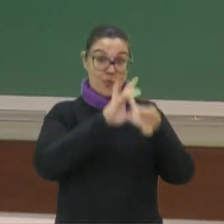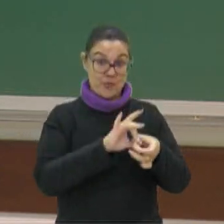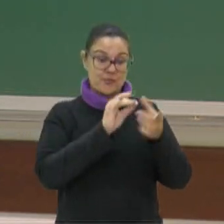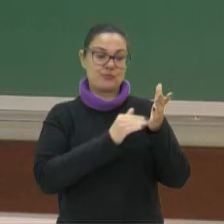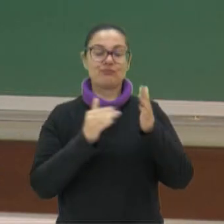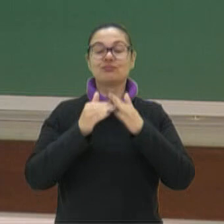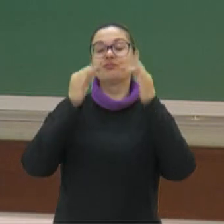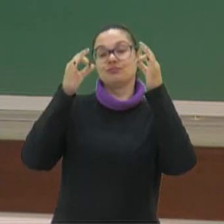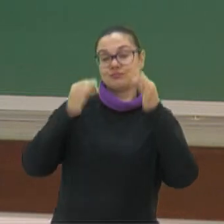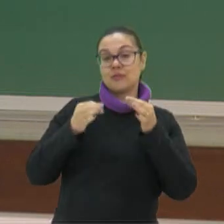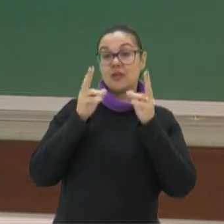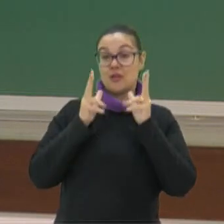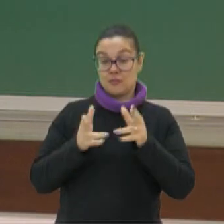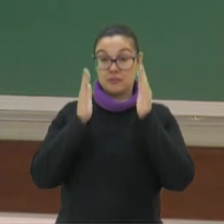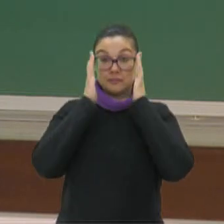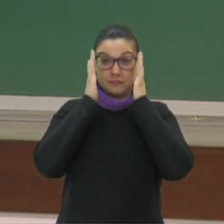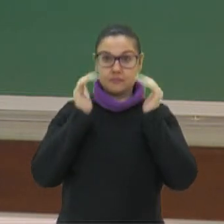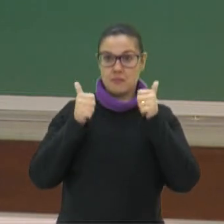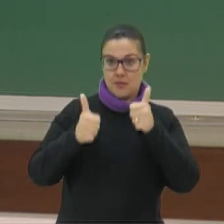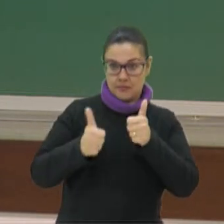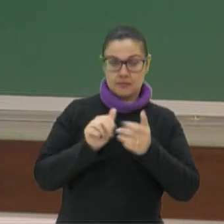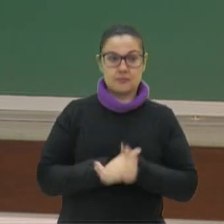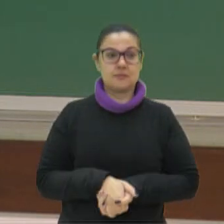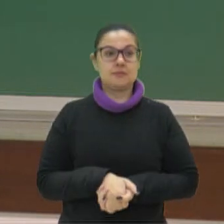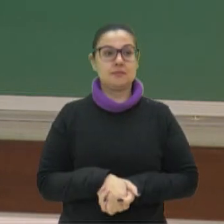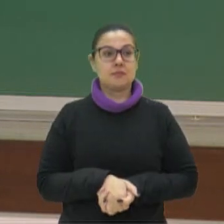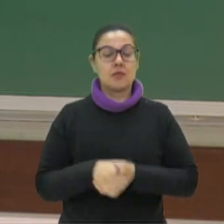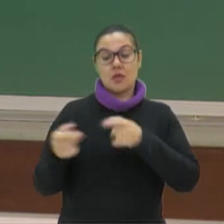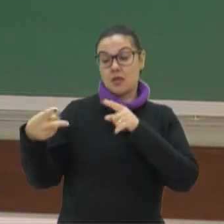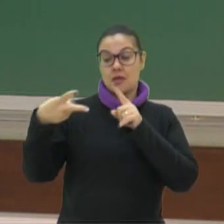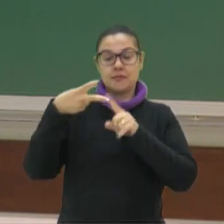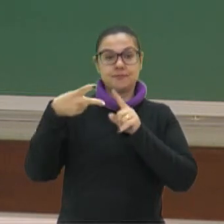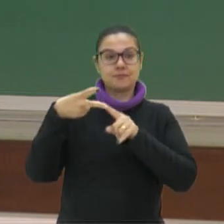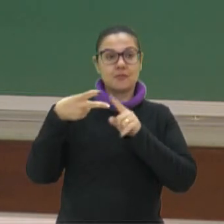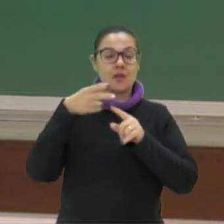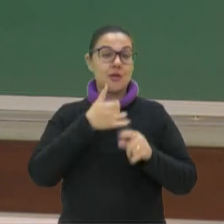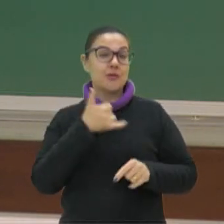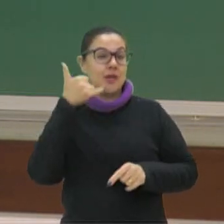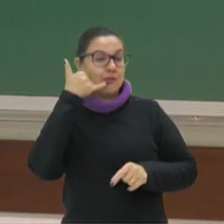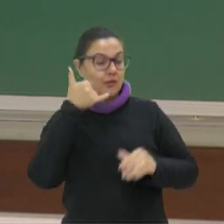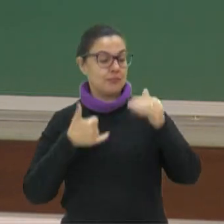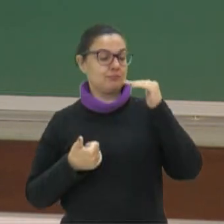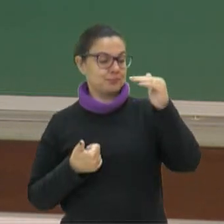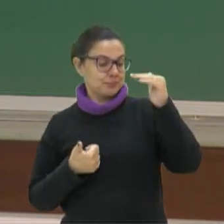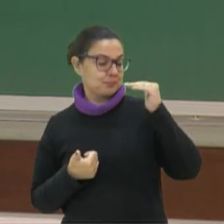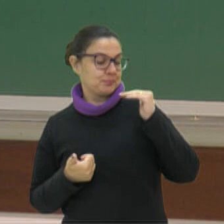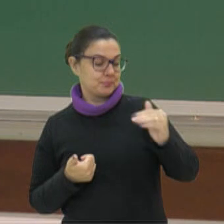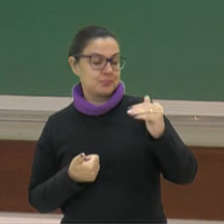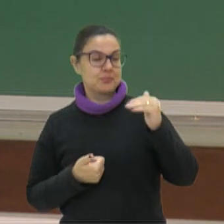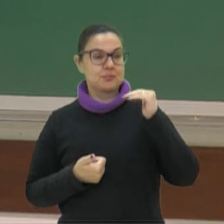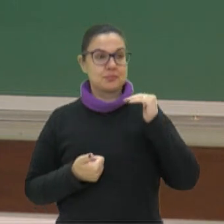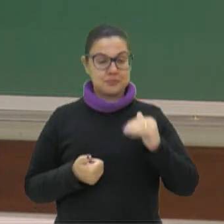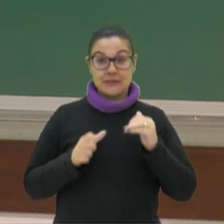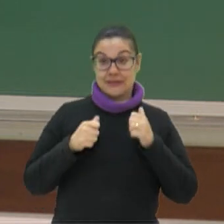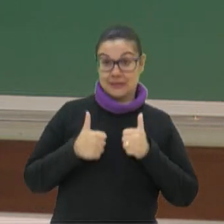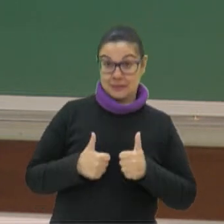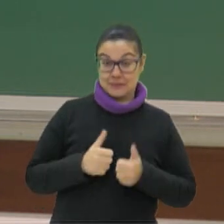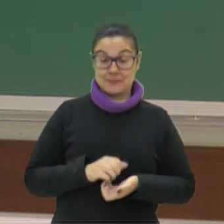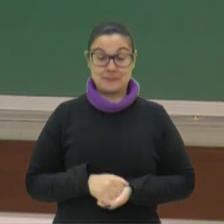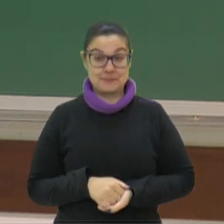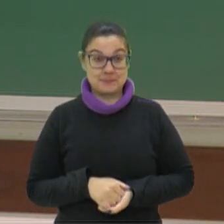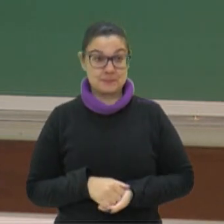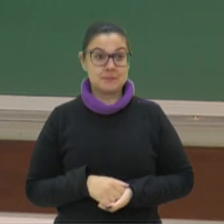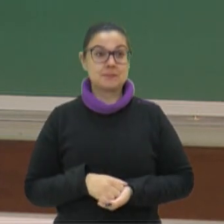modo geral, é assim que se faz, beleza? Lembre-se que esse segundo exemplo aqui era aquele exemplo que tinha lá 2 travessões, 2 falas. Tudo